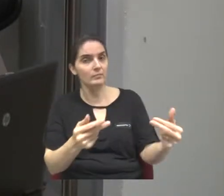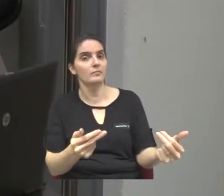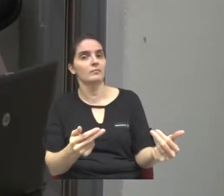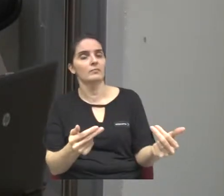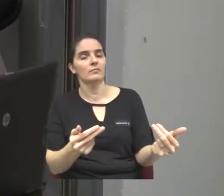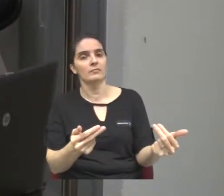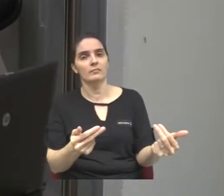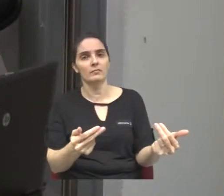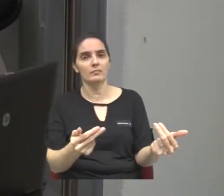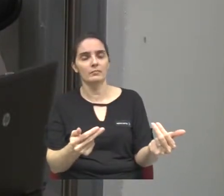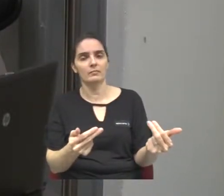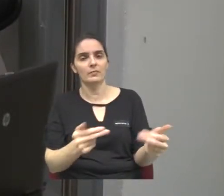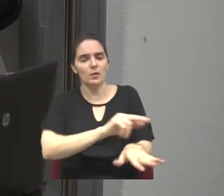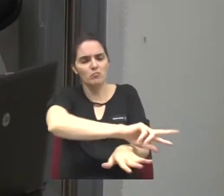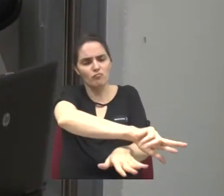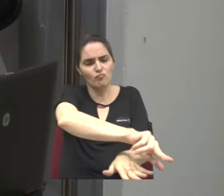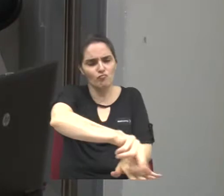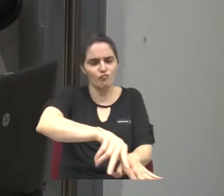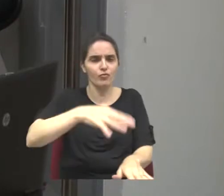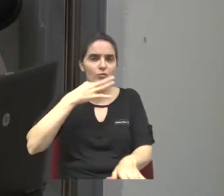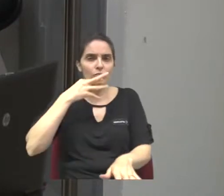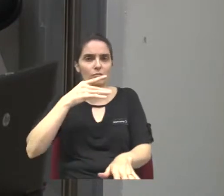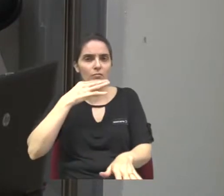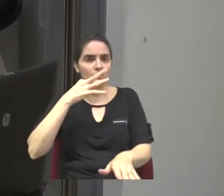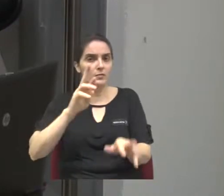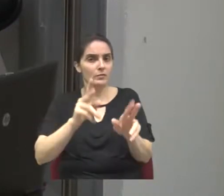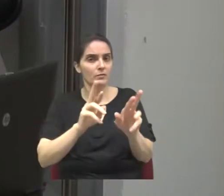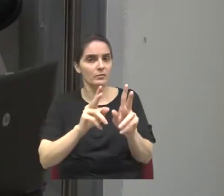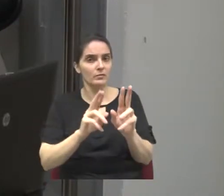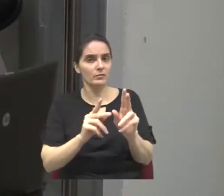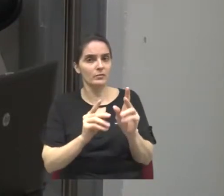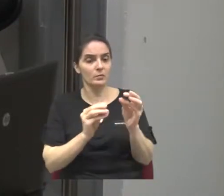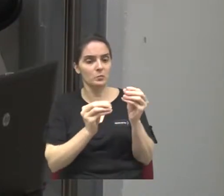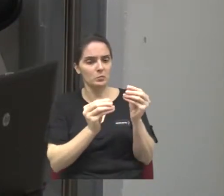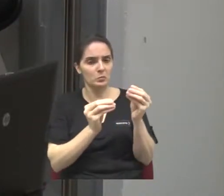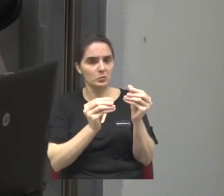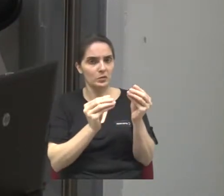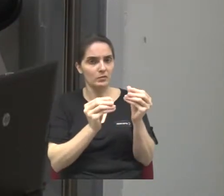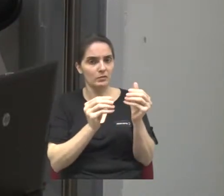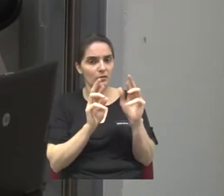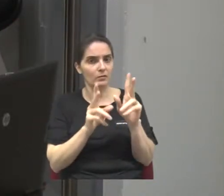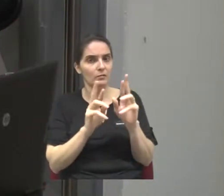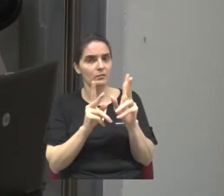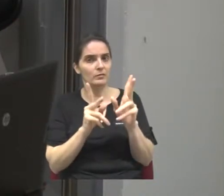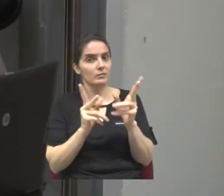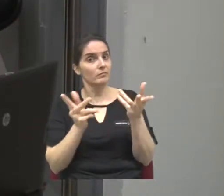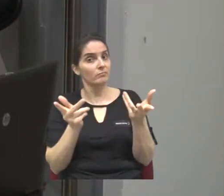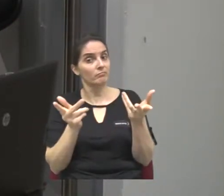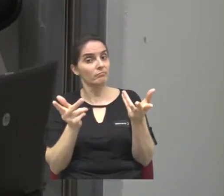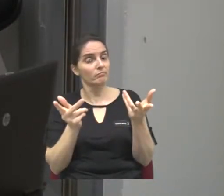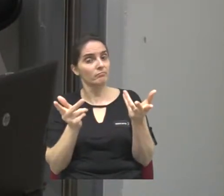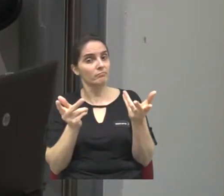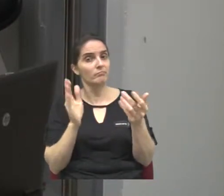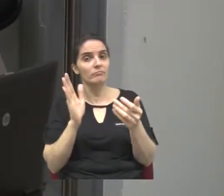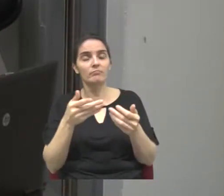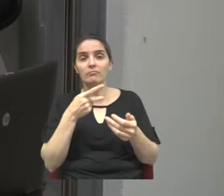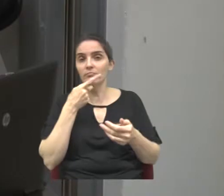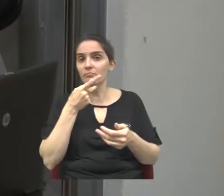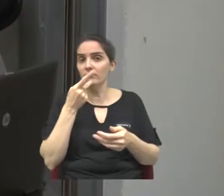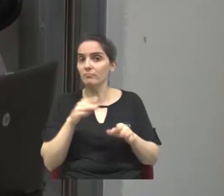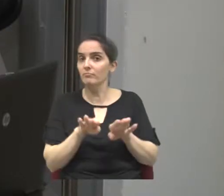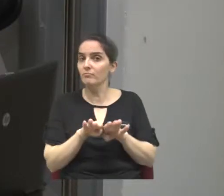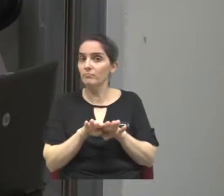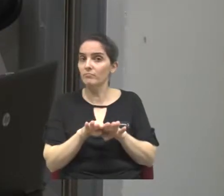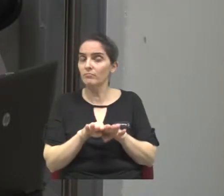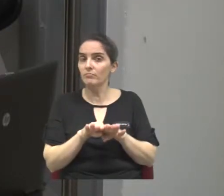bebidas de cores diferentes, que densidades, porque se ela não se mistura, porque tem, e onde a gente já ouviu falar que usa até álcool, já foi usado